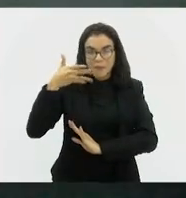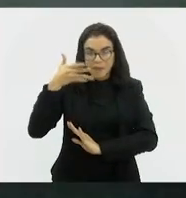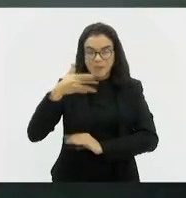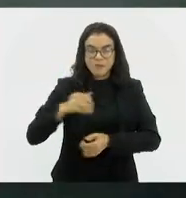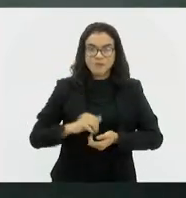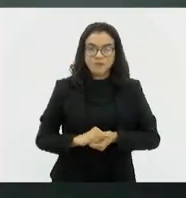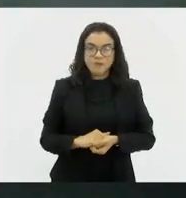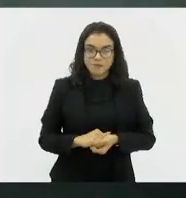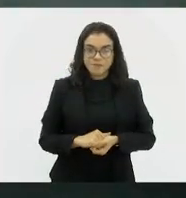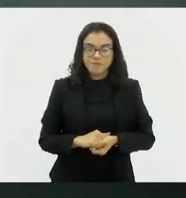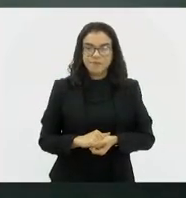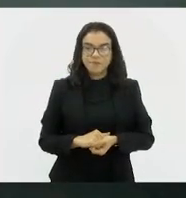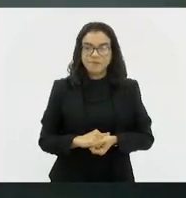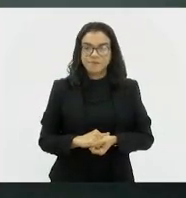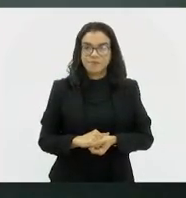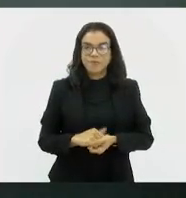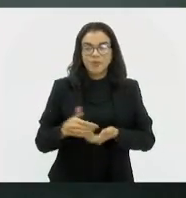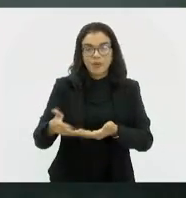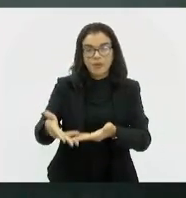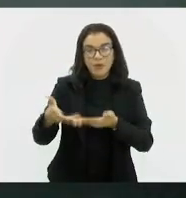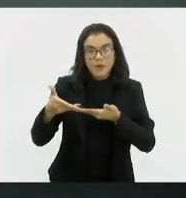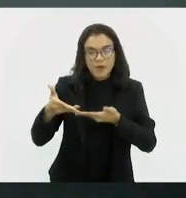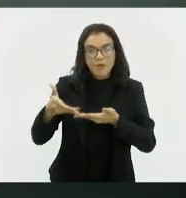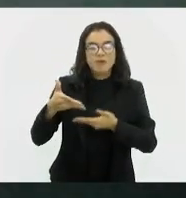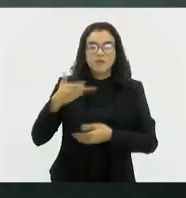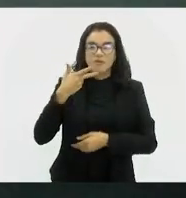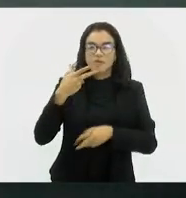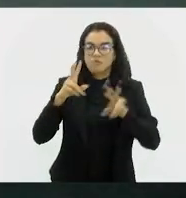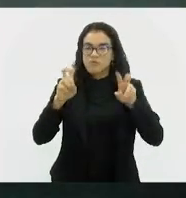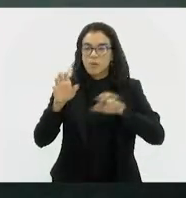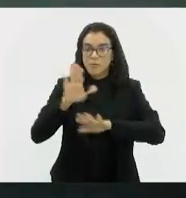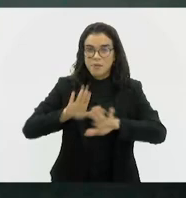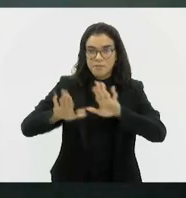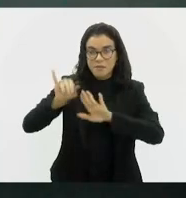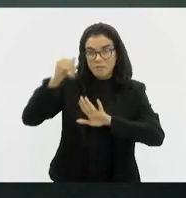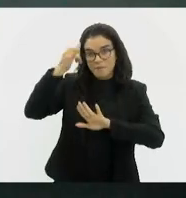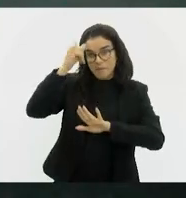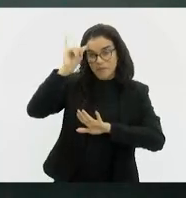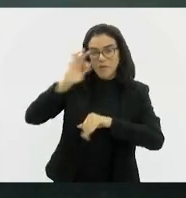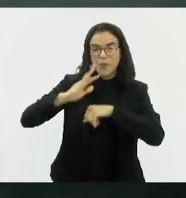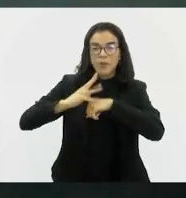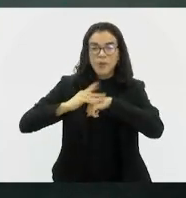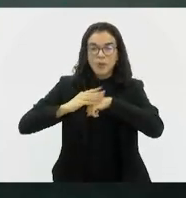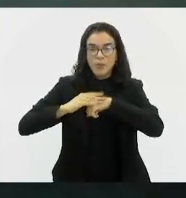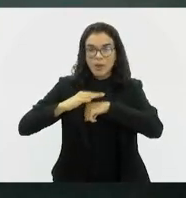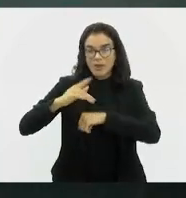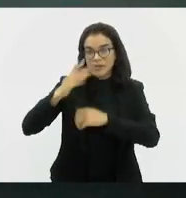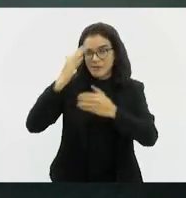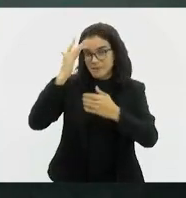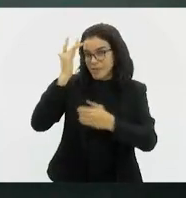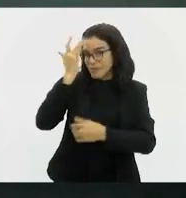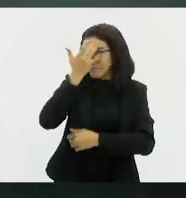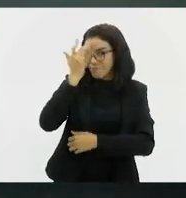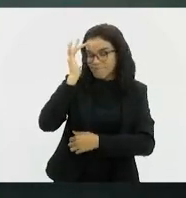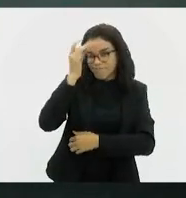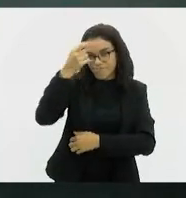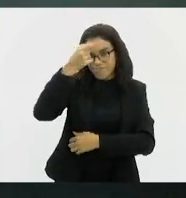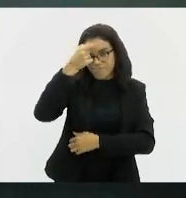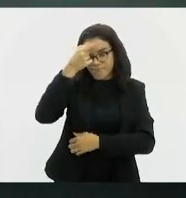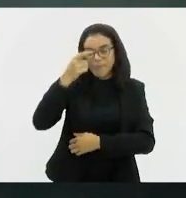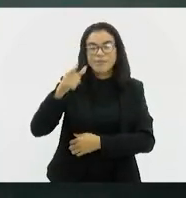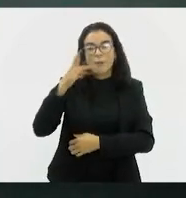palavra. Ok. Convido para falar sobre prevenção do adoecimento mental da pessoa